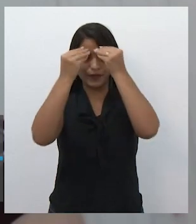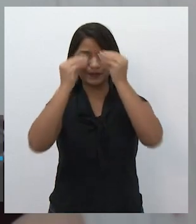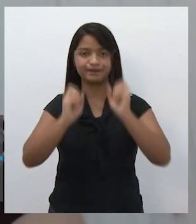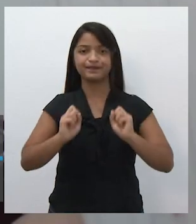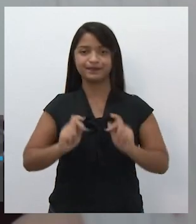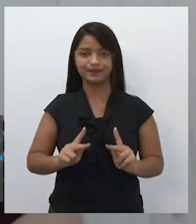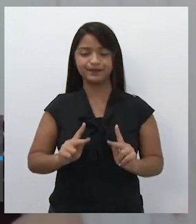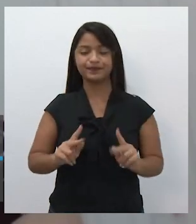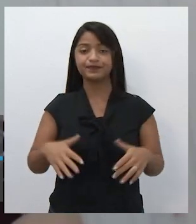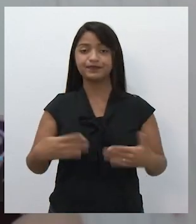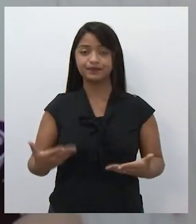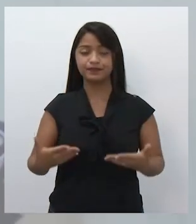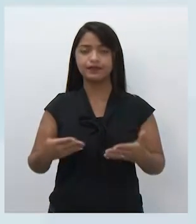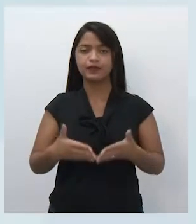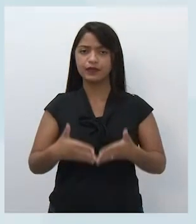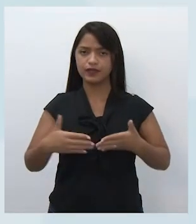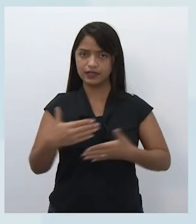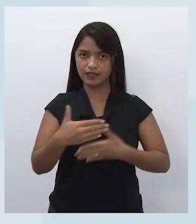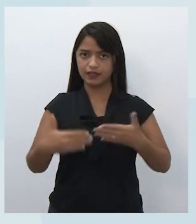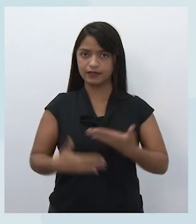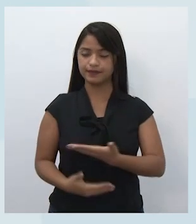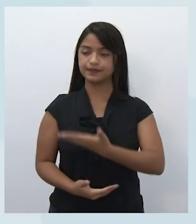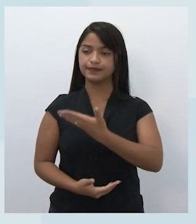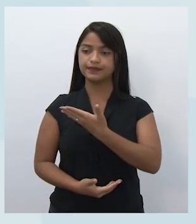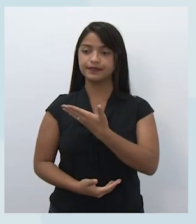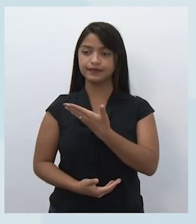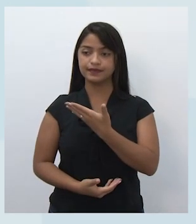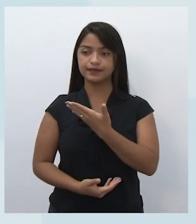Vocês projetam os slides para mim, por favor?